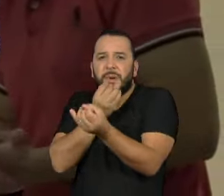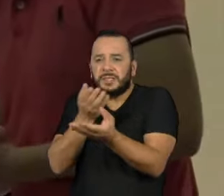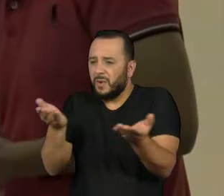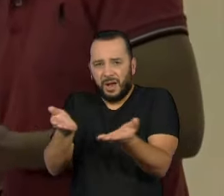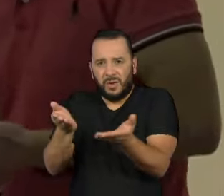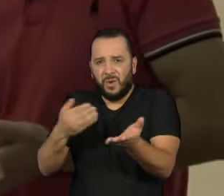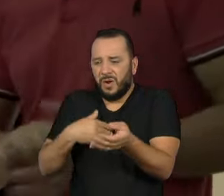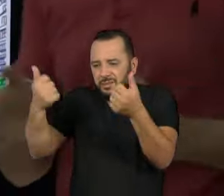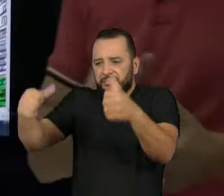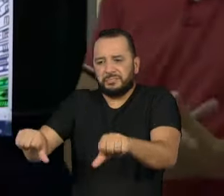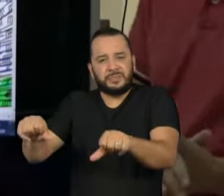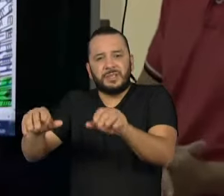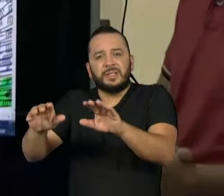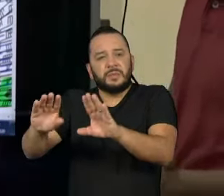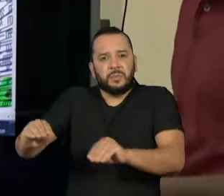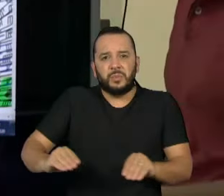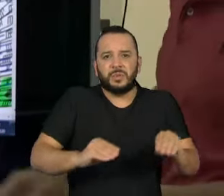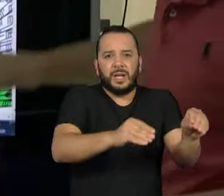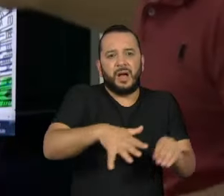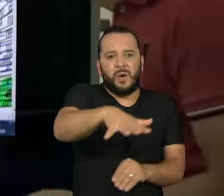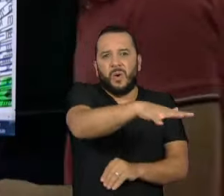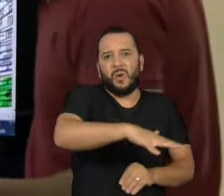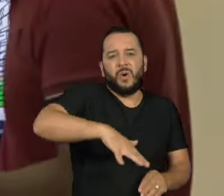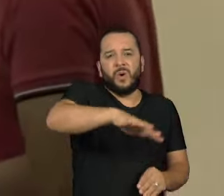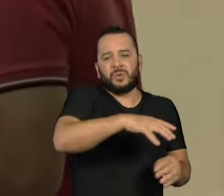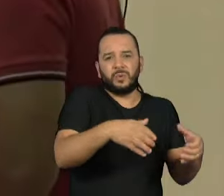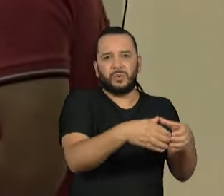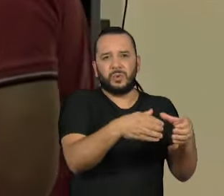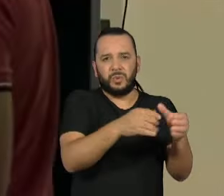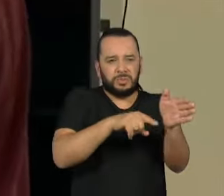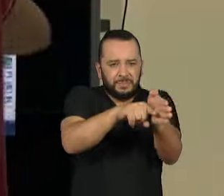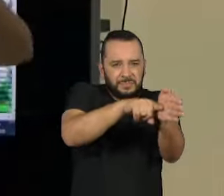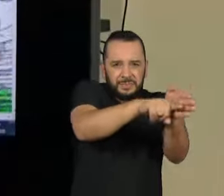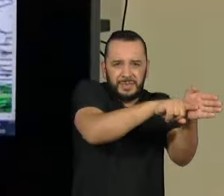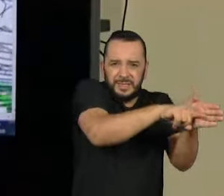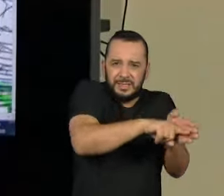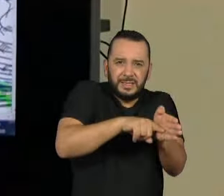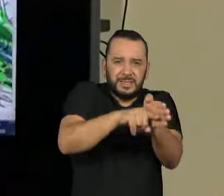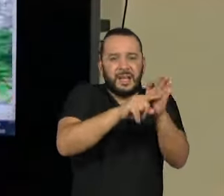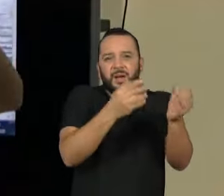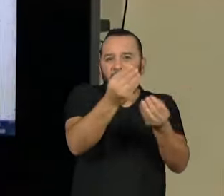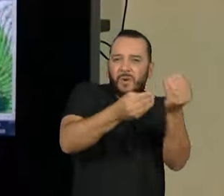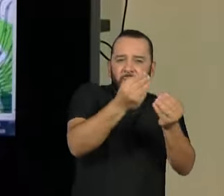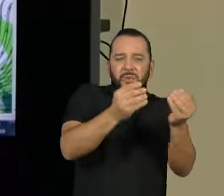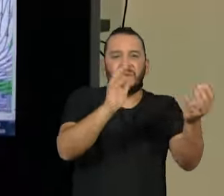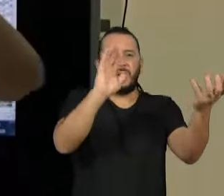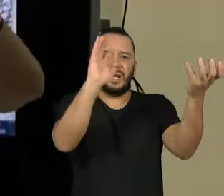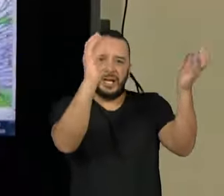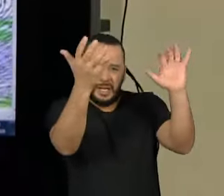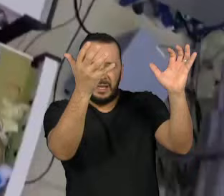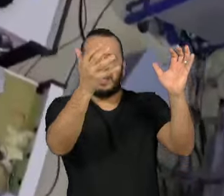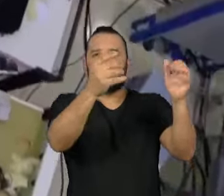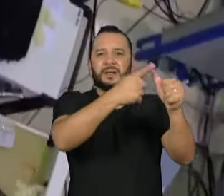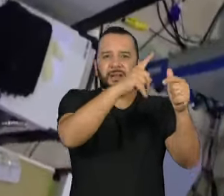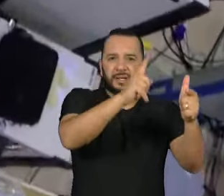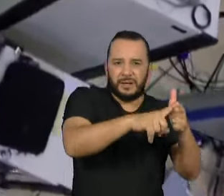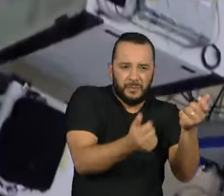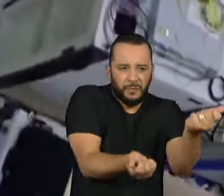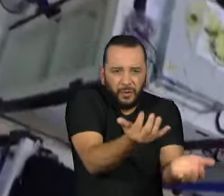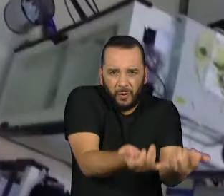ser concentrados em novo painel do Sistema Nacional de Meteorologia, órgão do Ministério